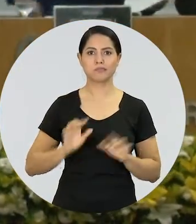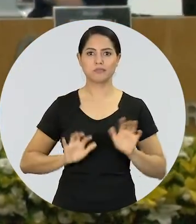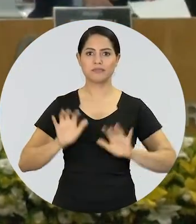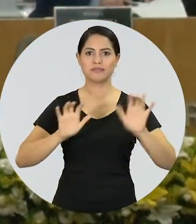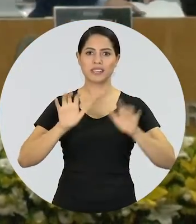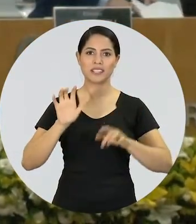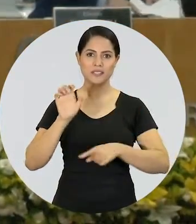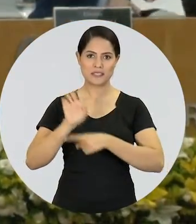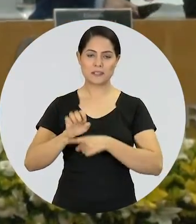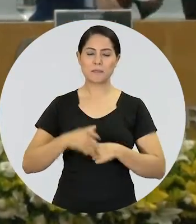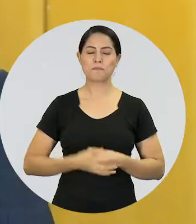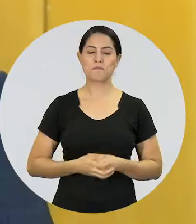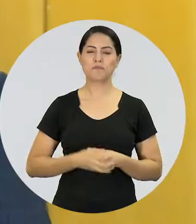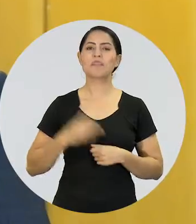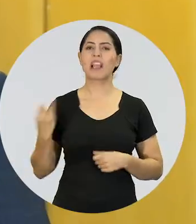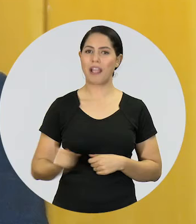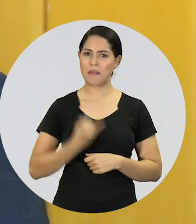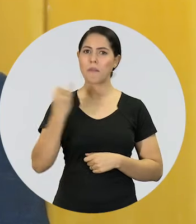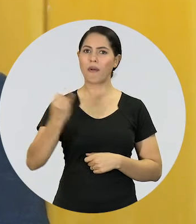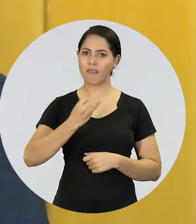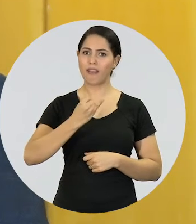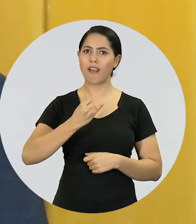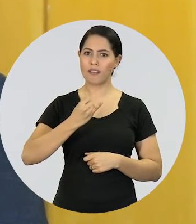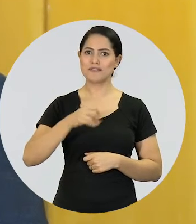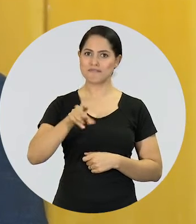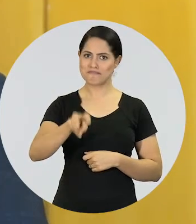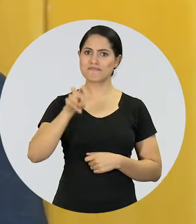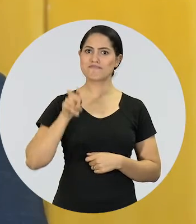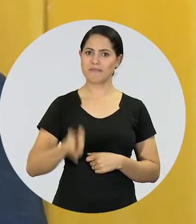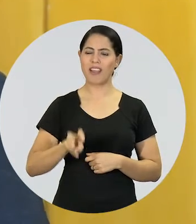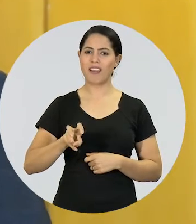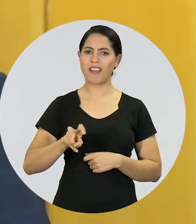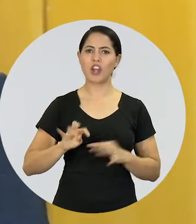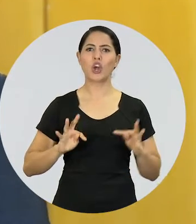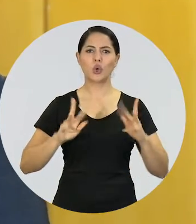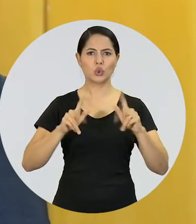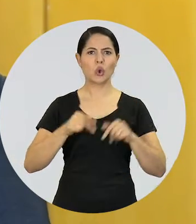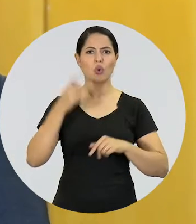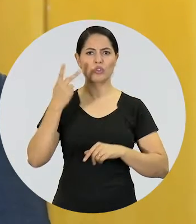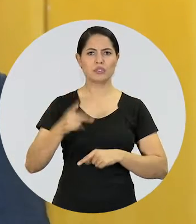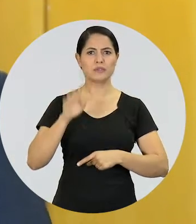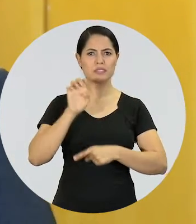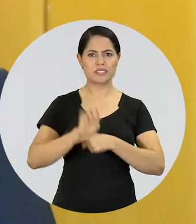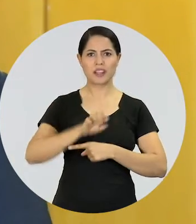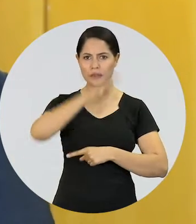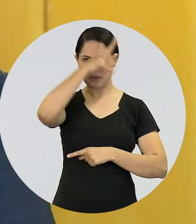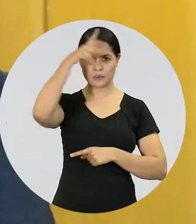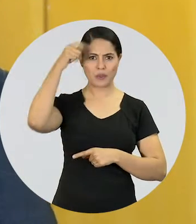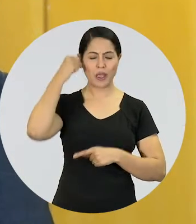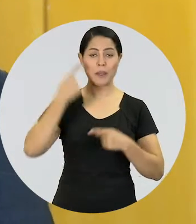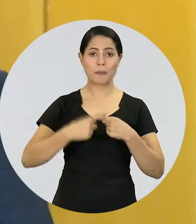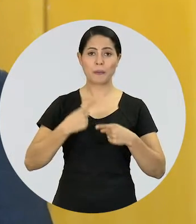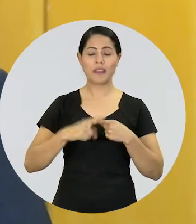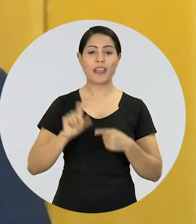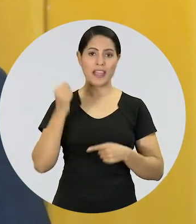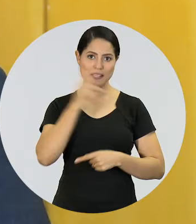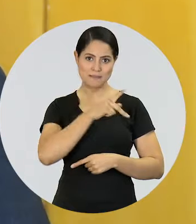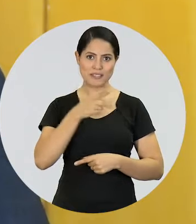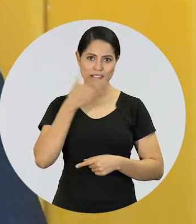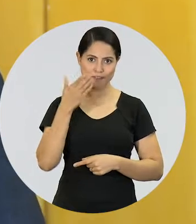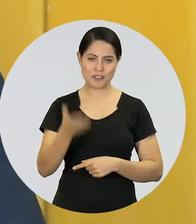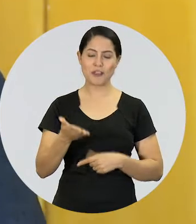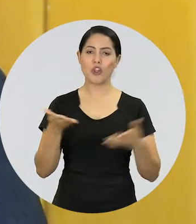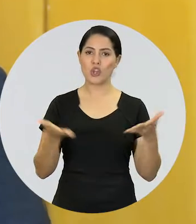seus respectivos estados. Isso é uma grande conquista para toda a advocacia do Acre, que tem um ex-presidente